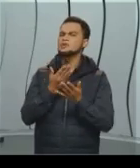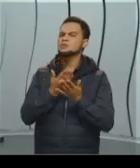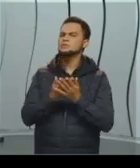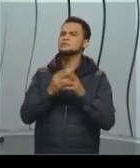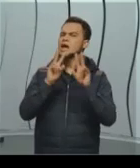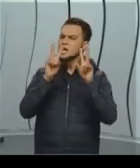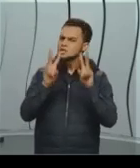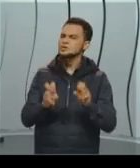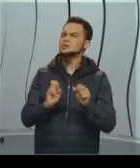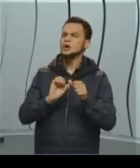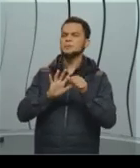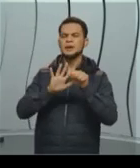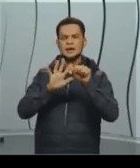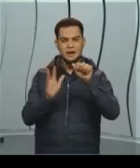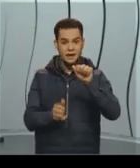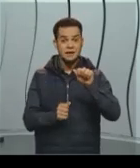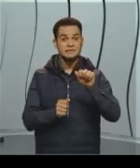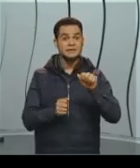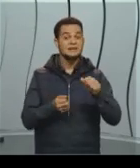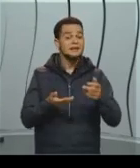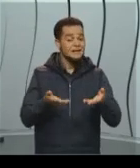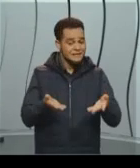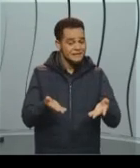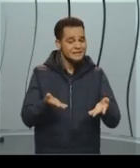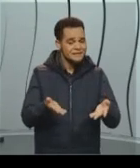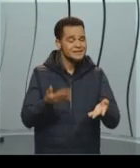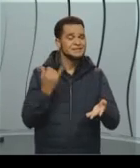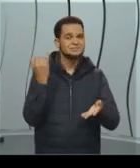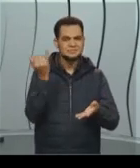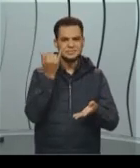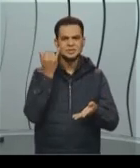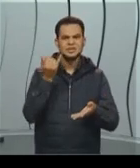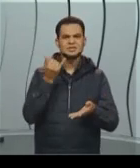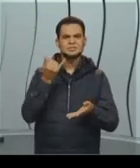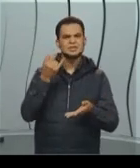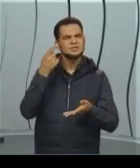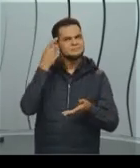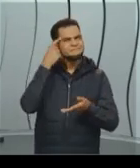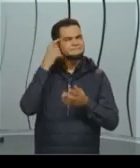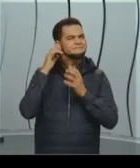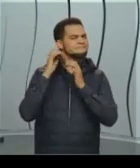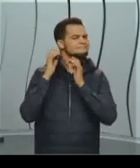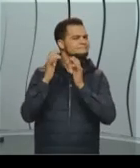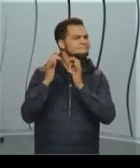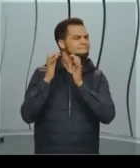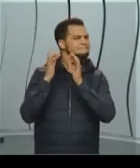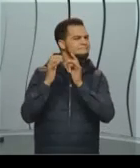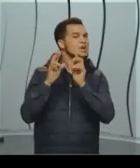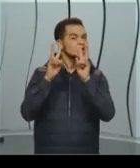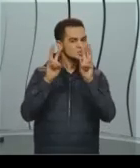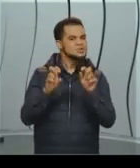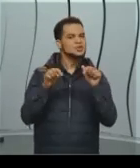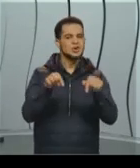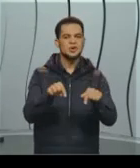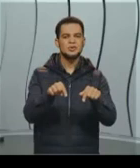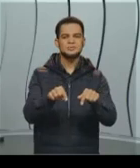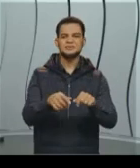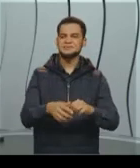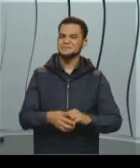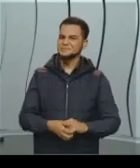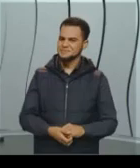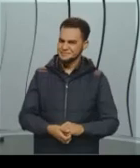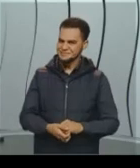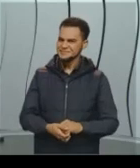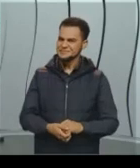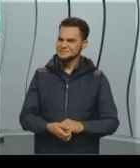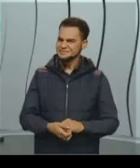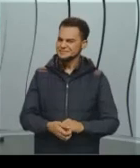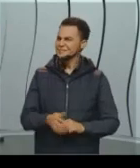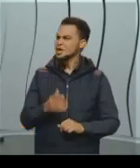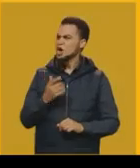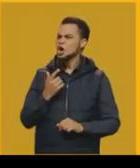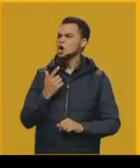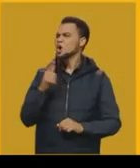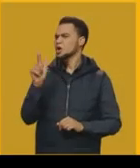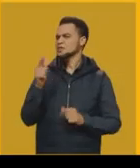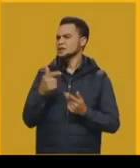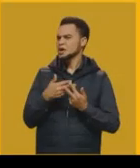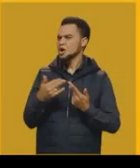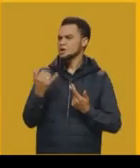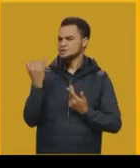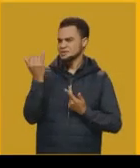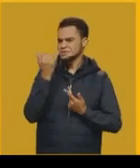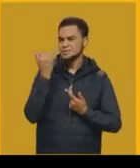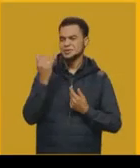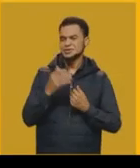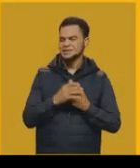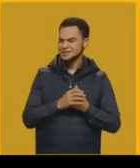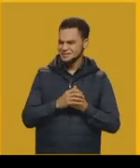África, né? Então agora é um momento muito importante para a gente rever essas questões. Outra pergunta muito importante, por que conhecemos